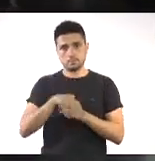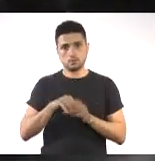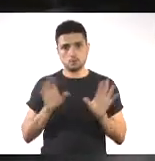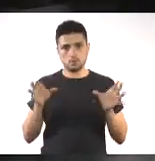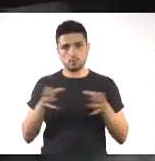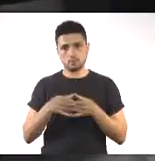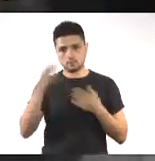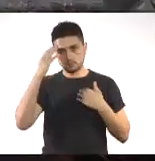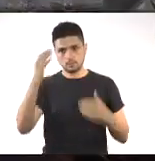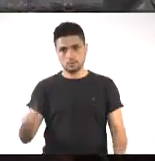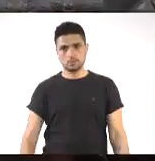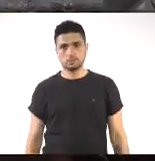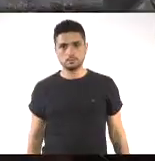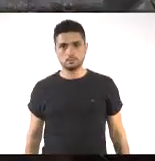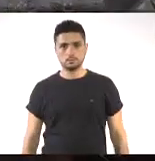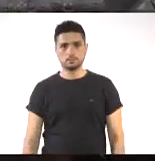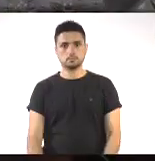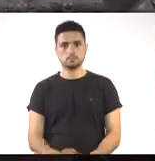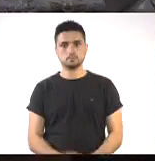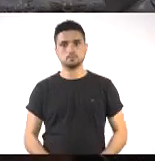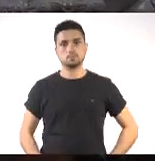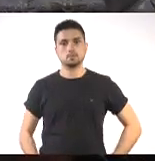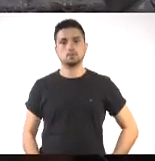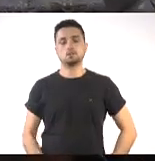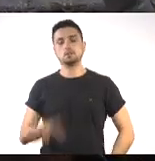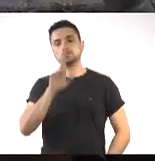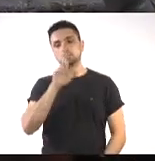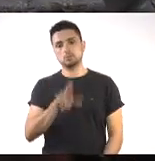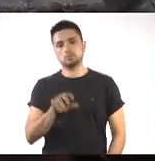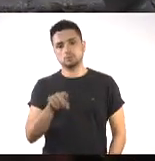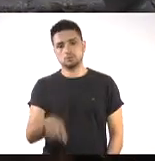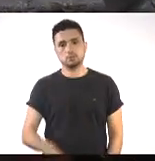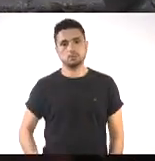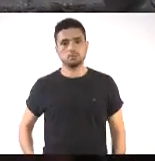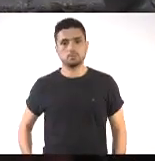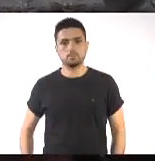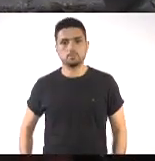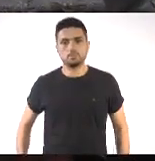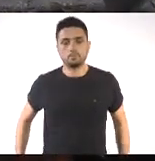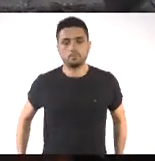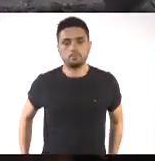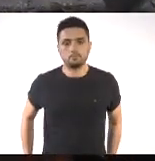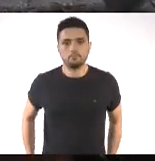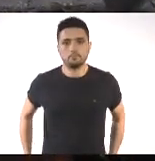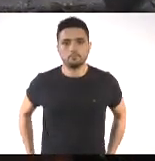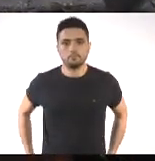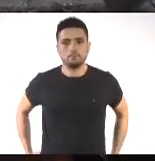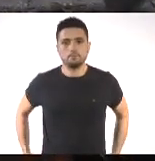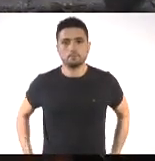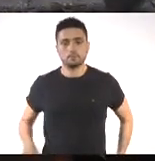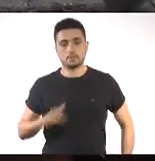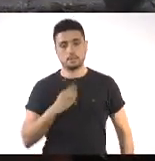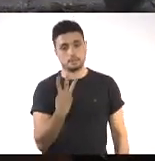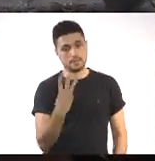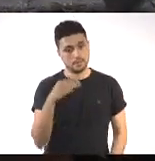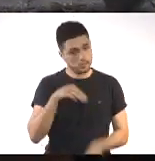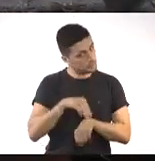Muito obrigado. Bem, respondendo à questão de ordem de Vossa Excelência, deputado Márcio, normalmente a gente concede